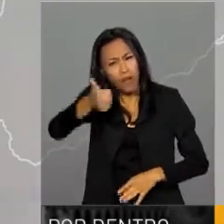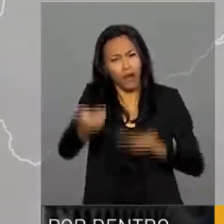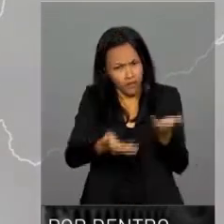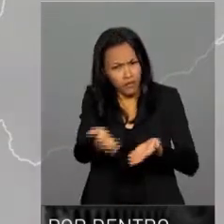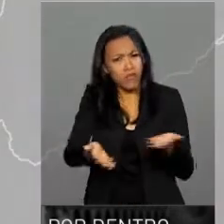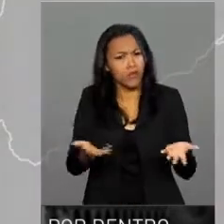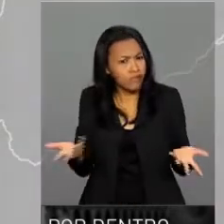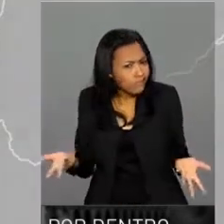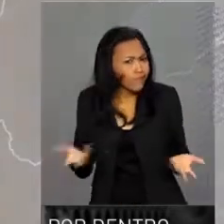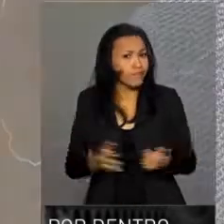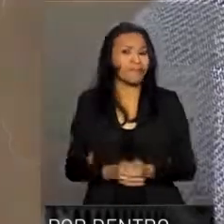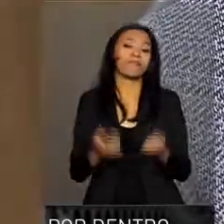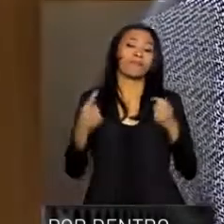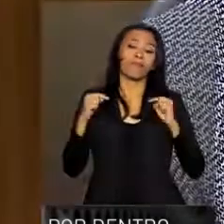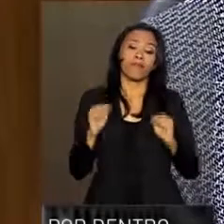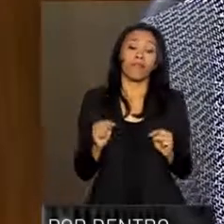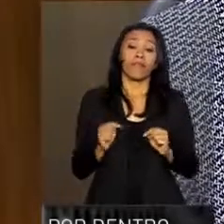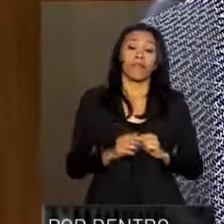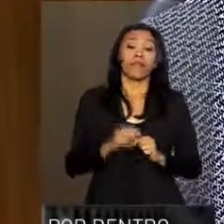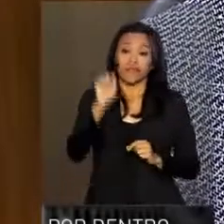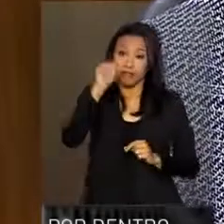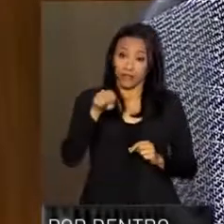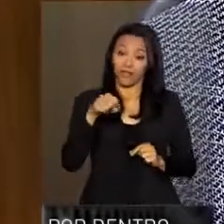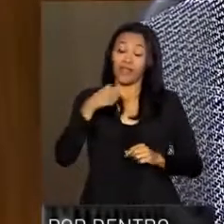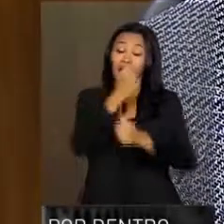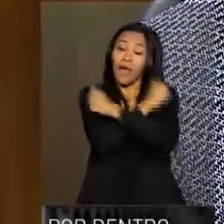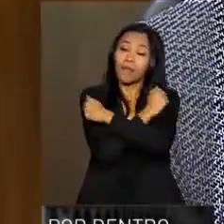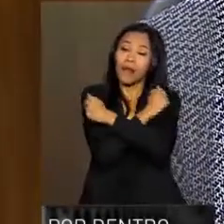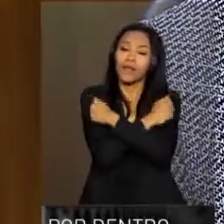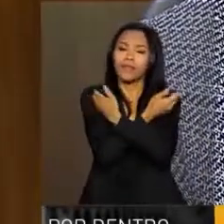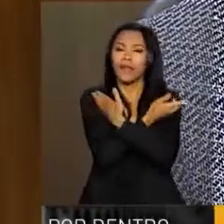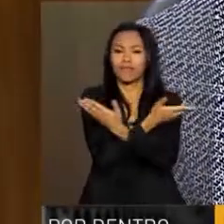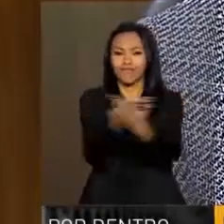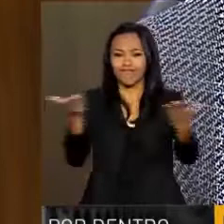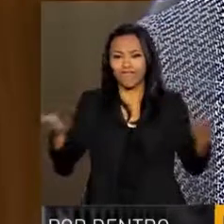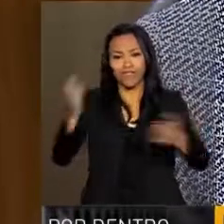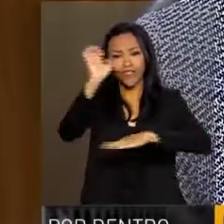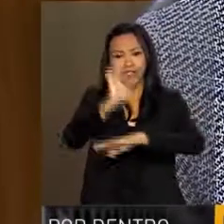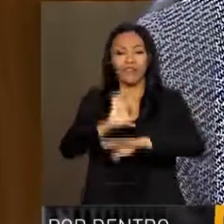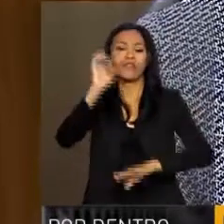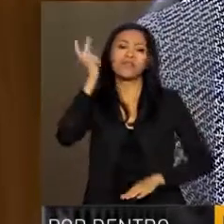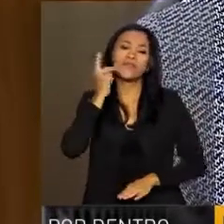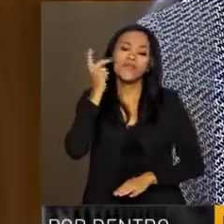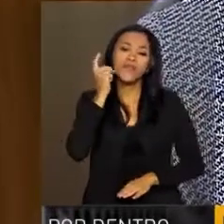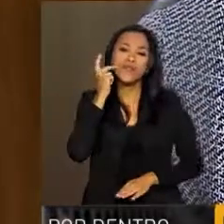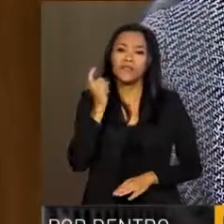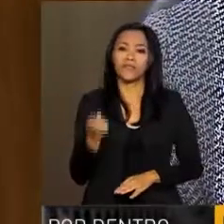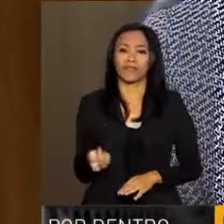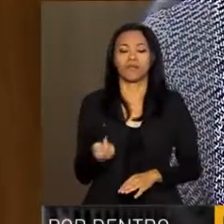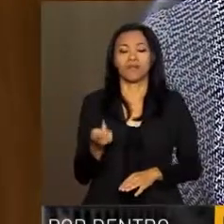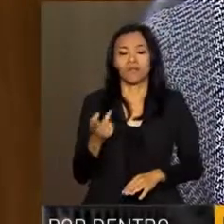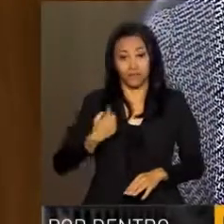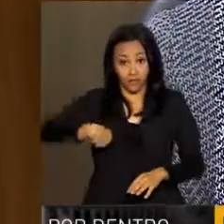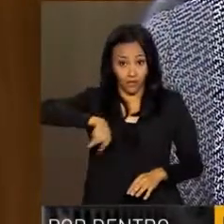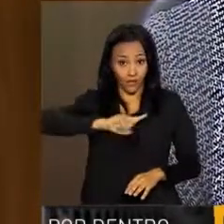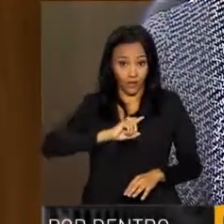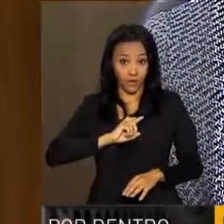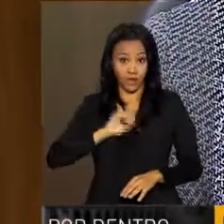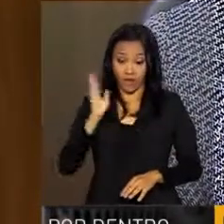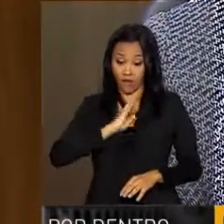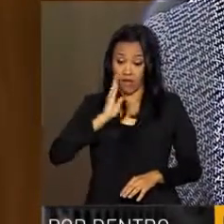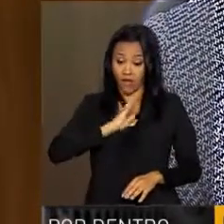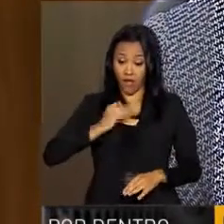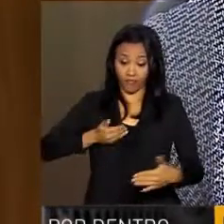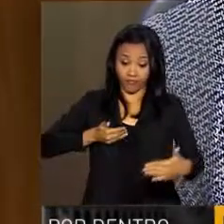sim nós temos bem parece a um abraça todo sair do ceará e de fortaleza ea nós estamos brevemente até